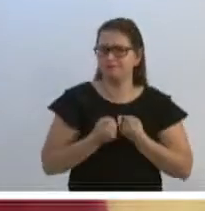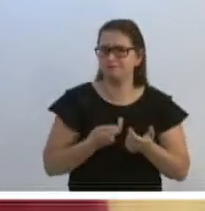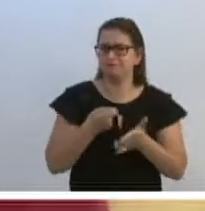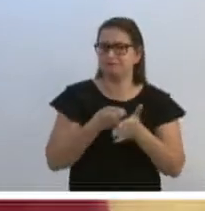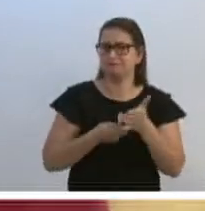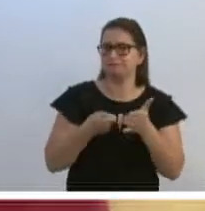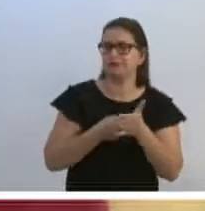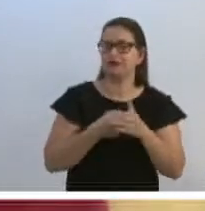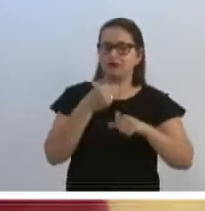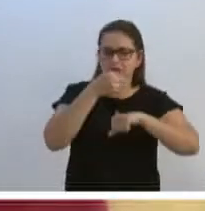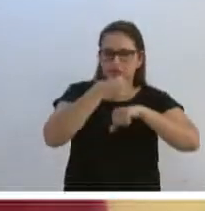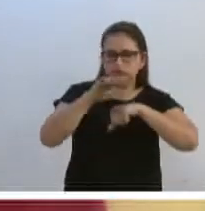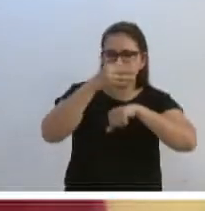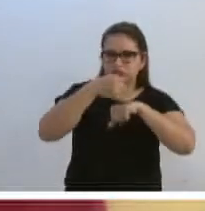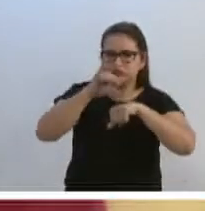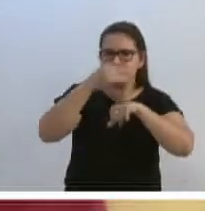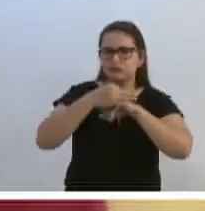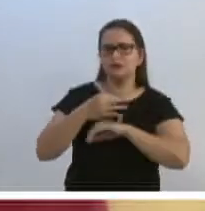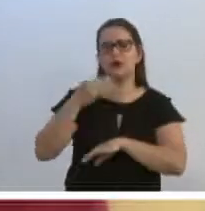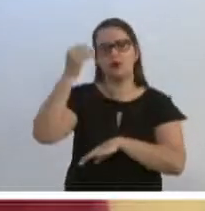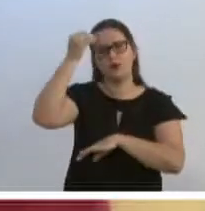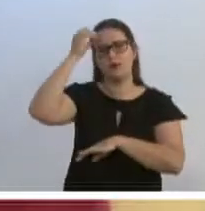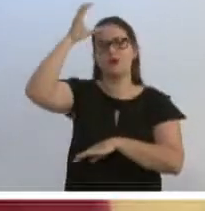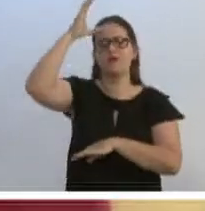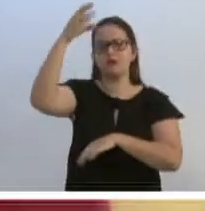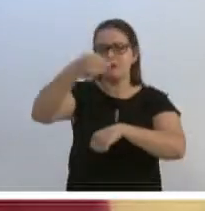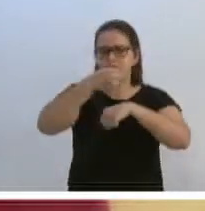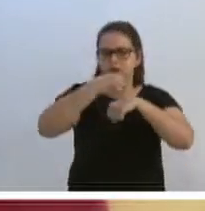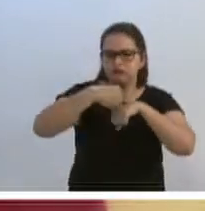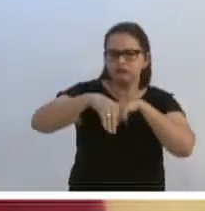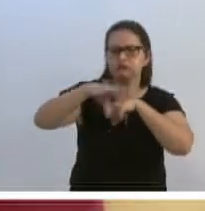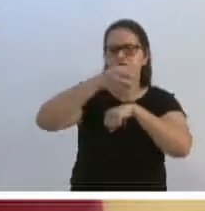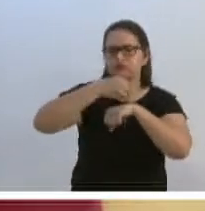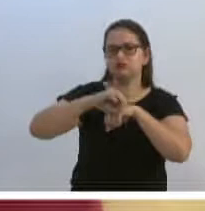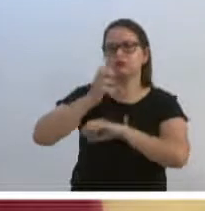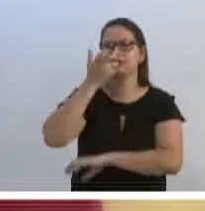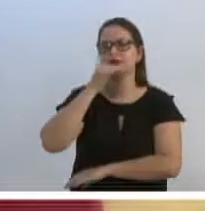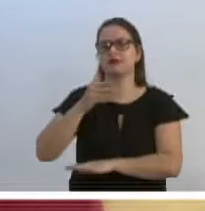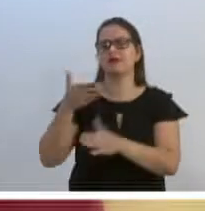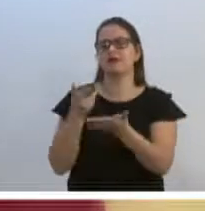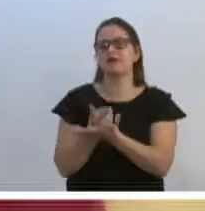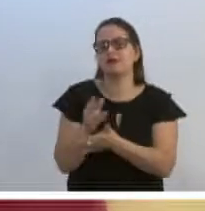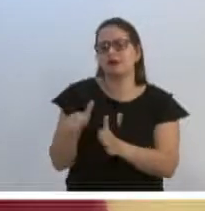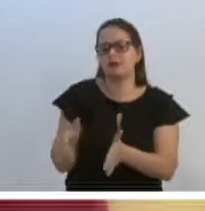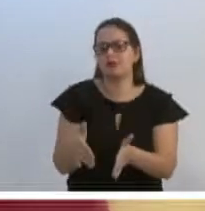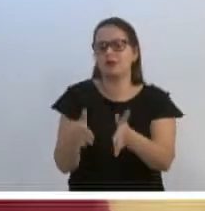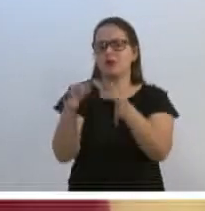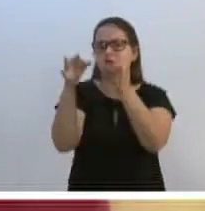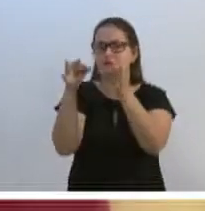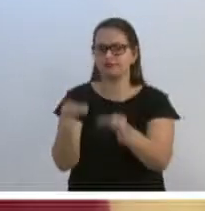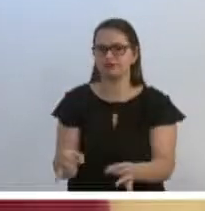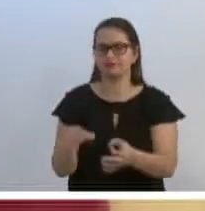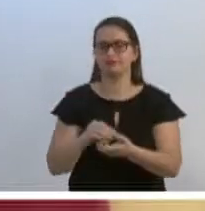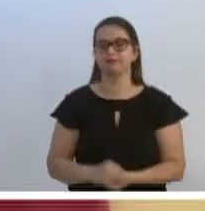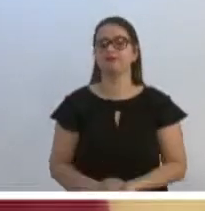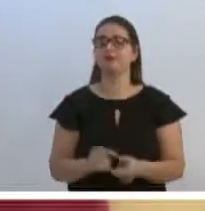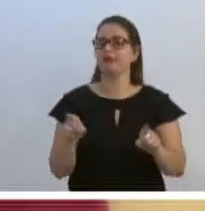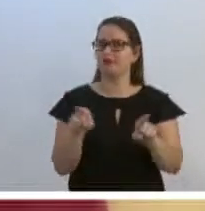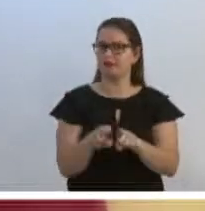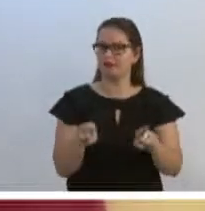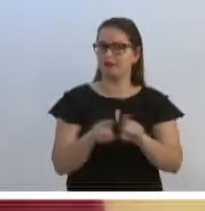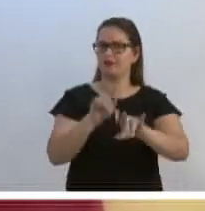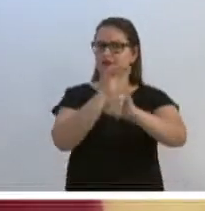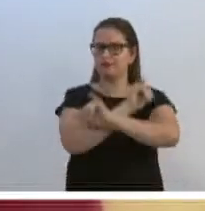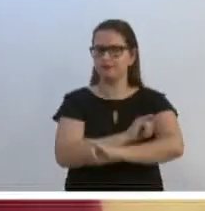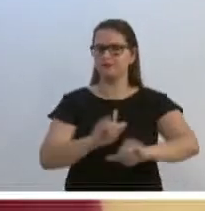passar o conhecimento que elas aprenderem com essas crianças para que as crianças possam entrar sempre o caminho certo e dizer hoje